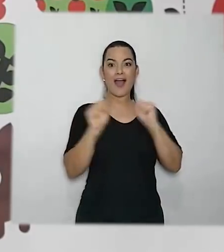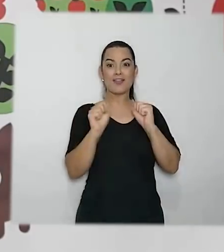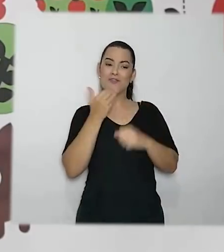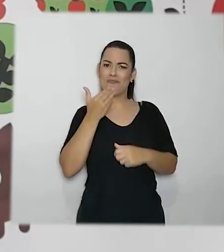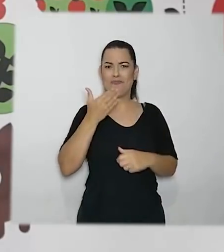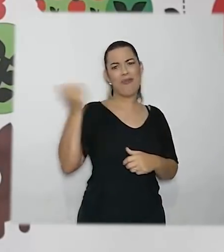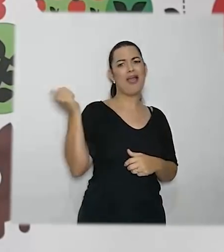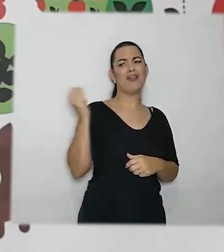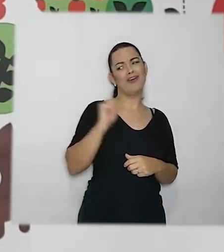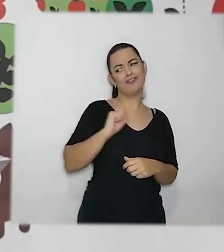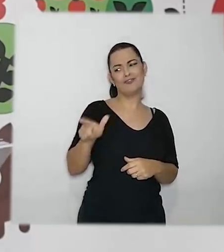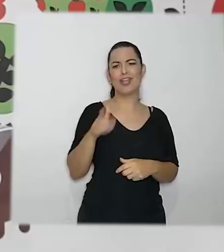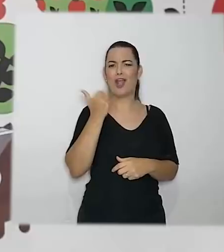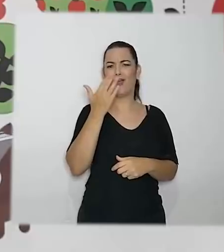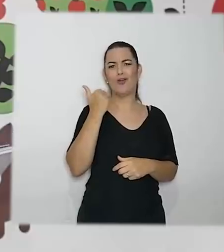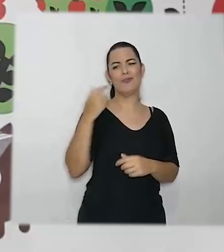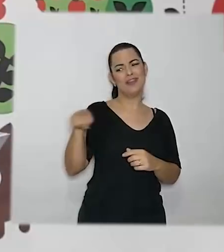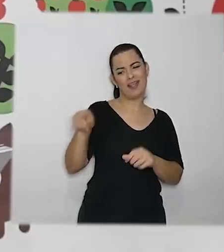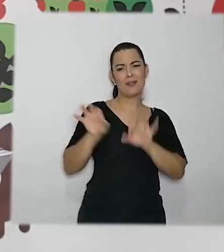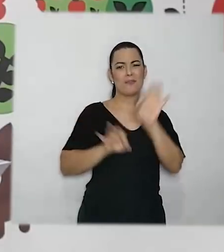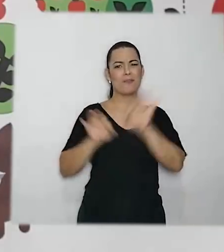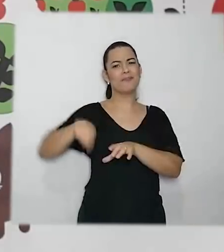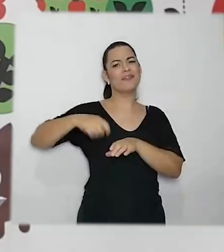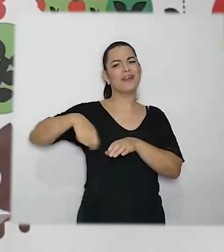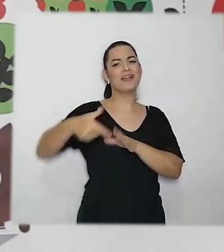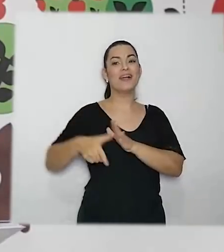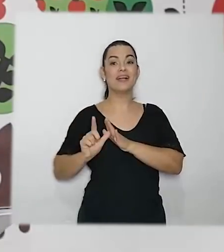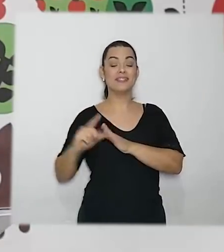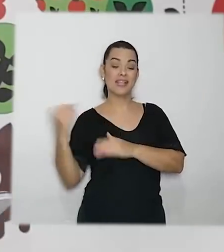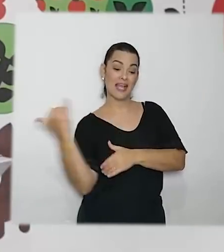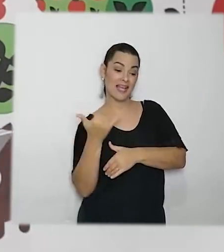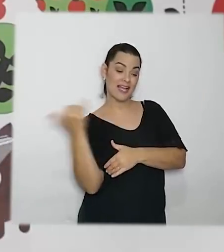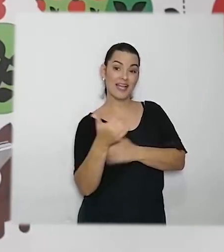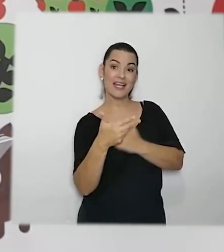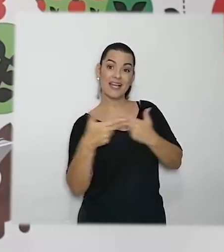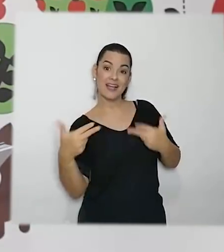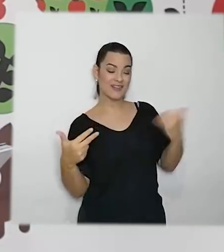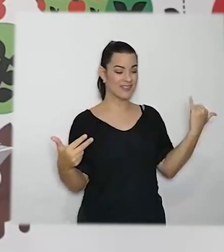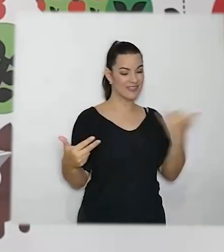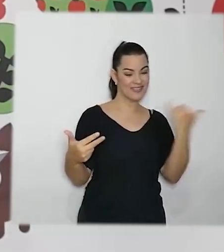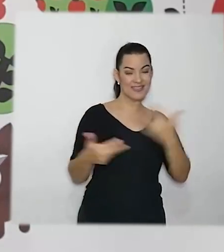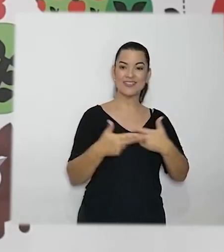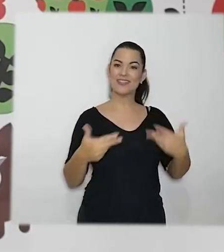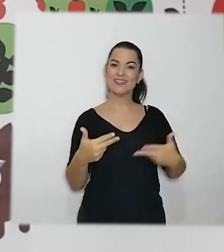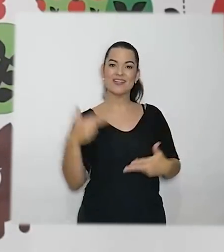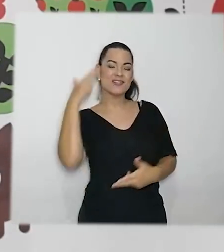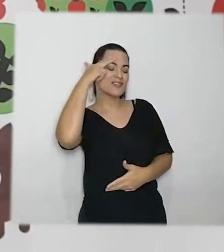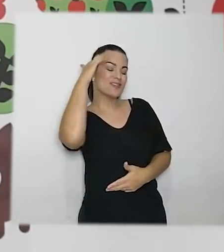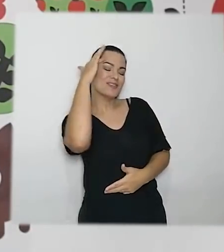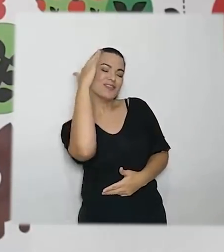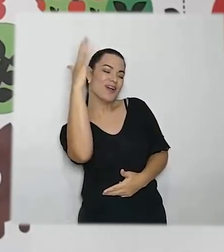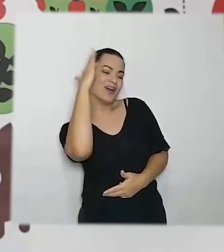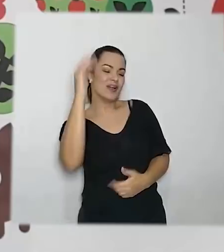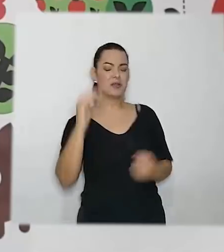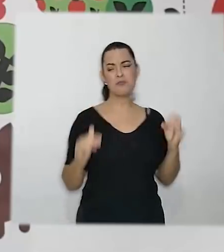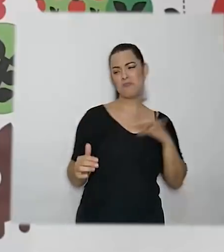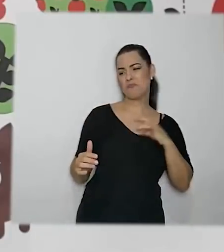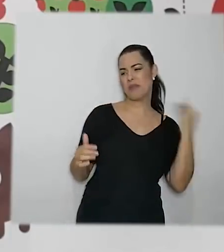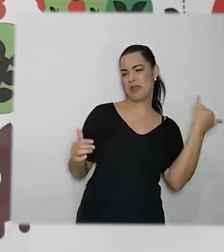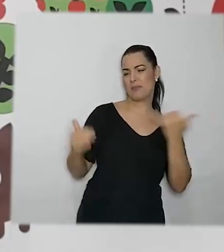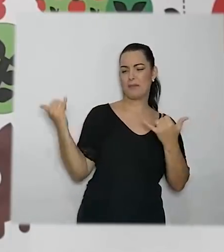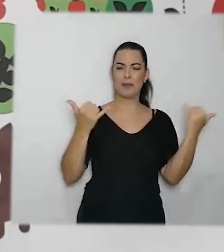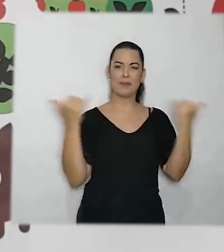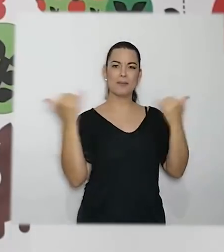minhoca. Contaram suas tristezas, seus sonhos, seus medos. Quem é